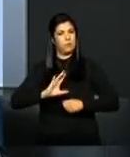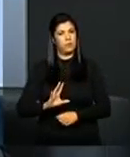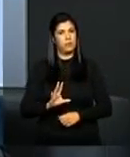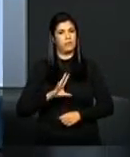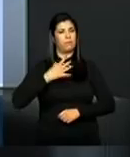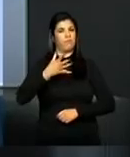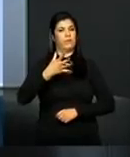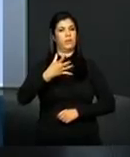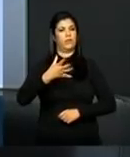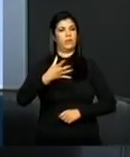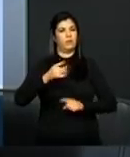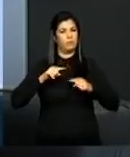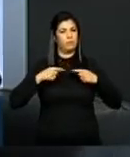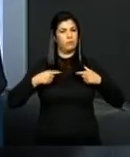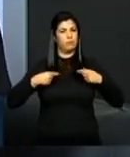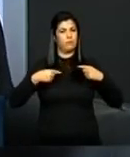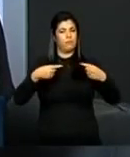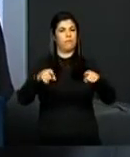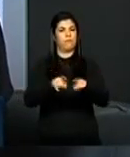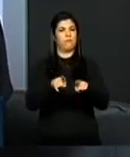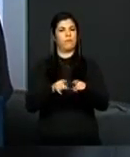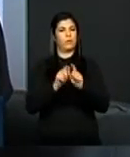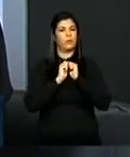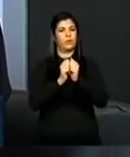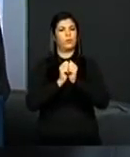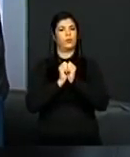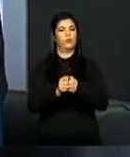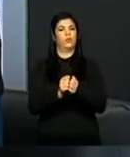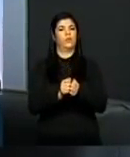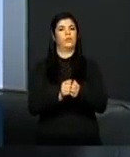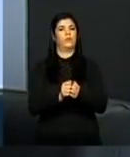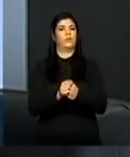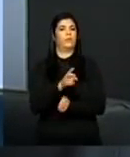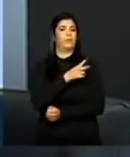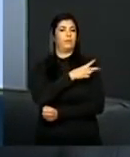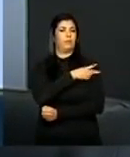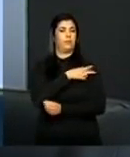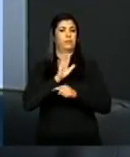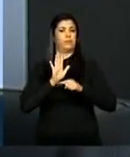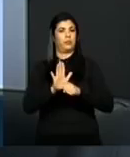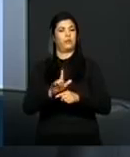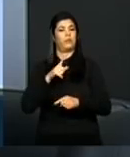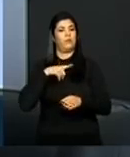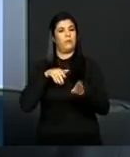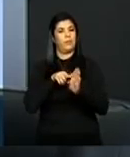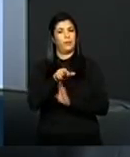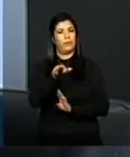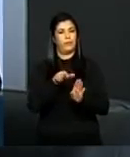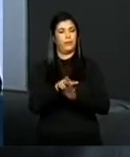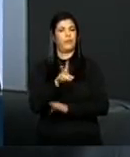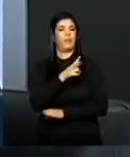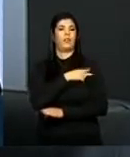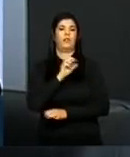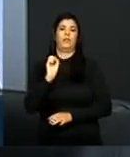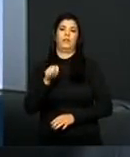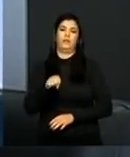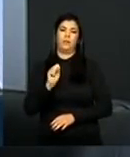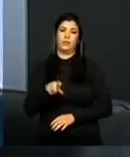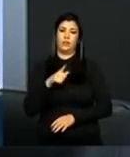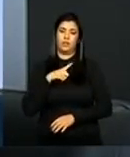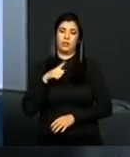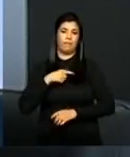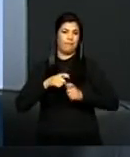desafio. E junto com assistência técnica, que tem a ver com a orientação técnica, sim, mas é muito mais do